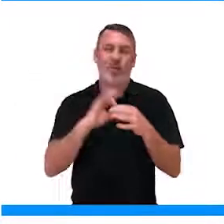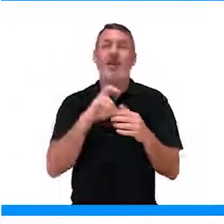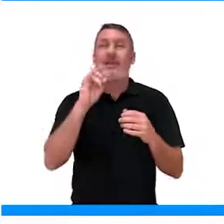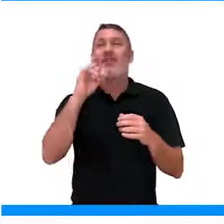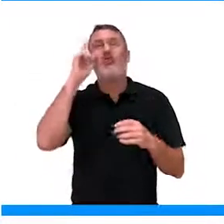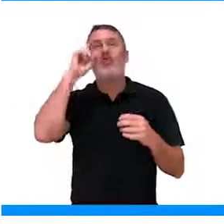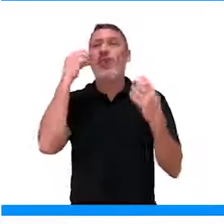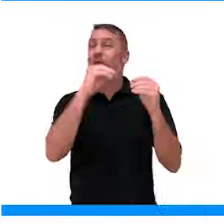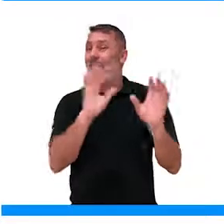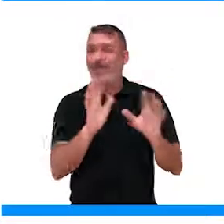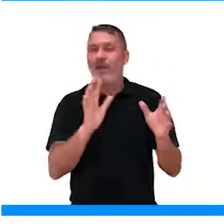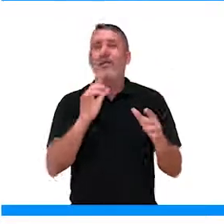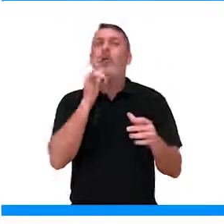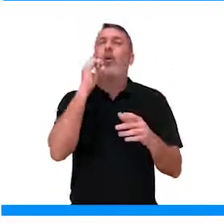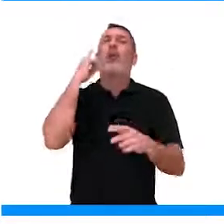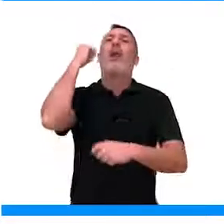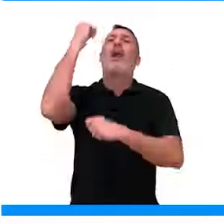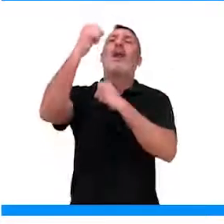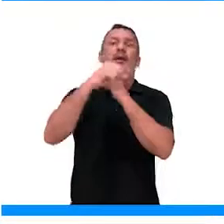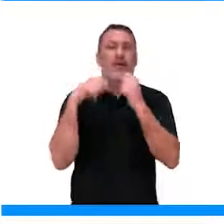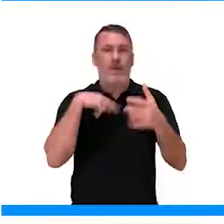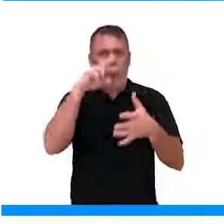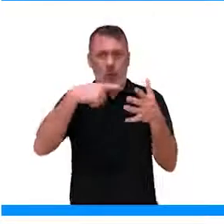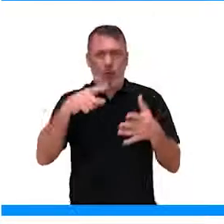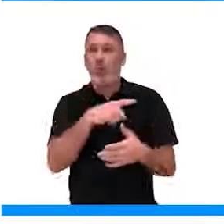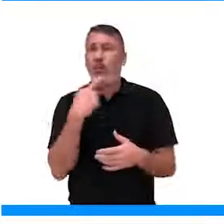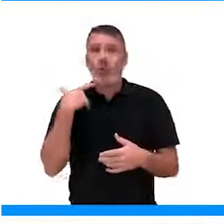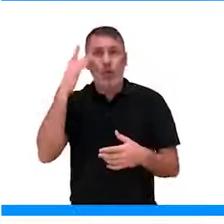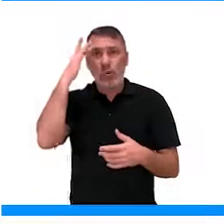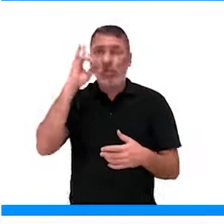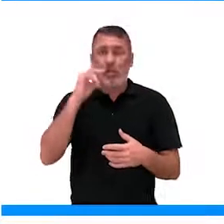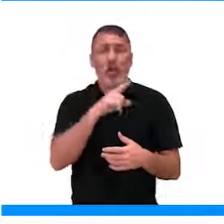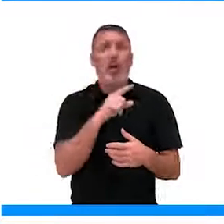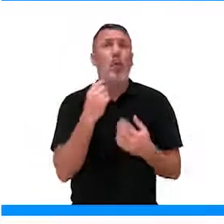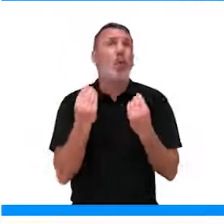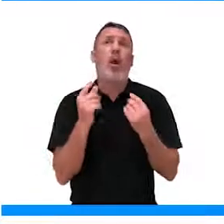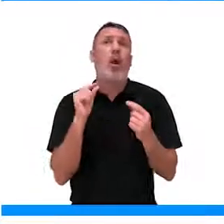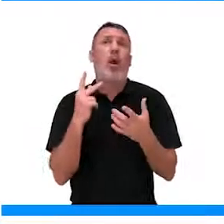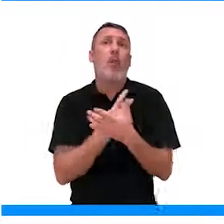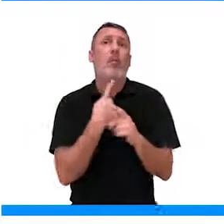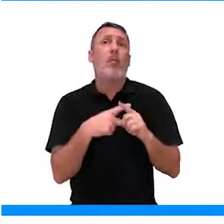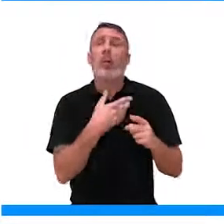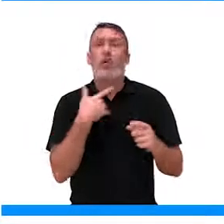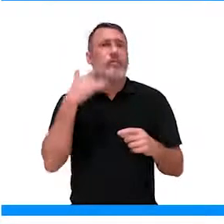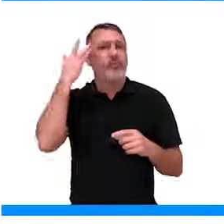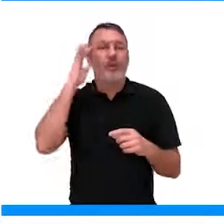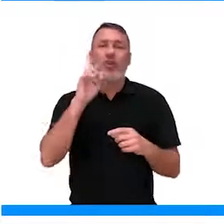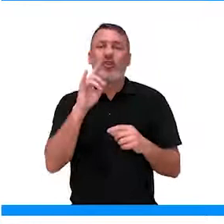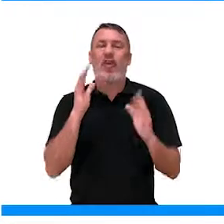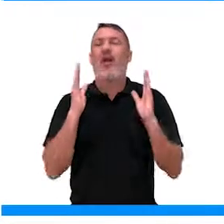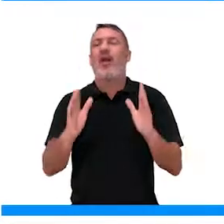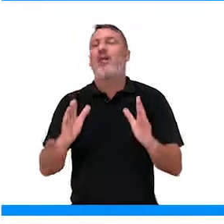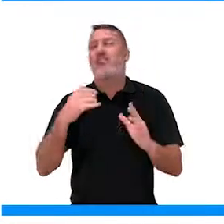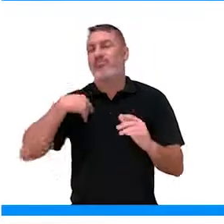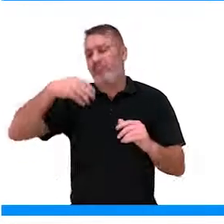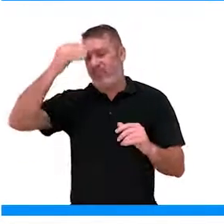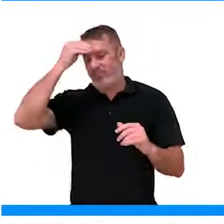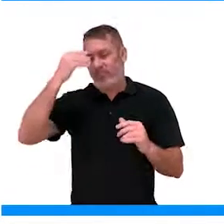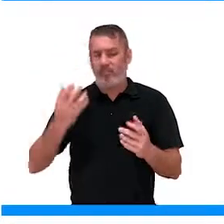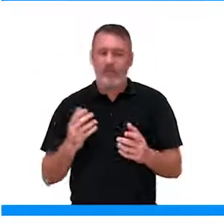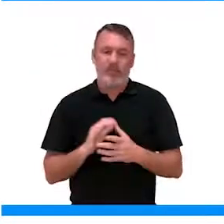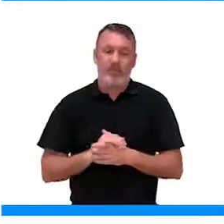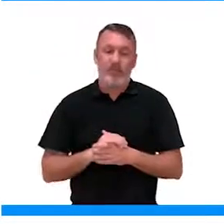o contexto, mas se eu pego essa notícia daqui a um ano, né, eu preciso saber da data para saber em que contexto foi escrito.